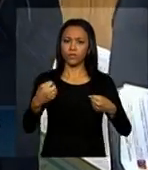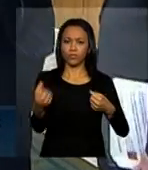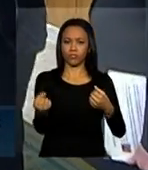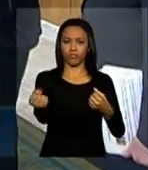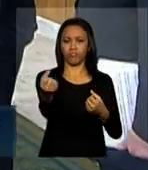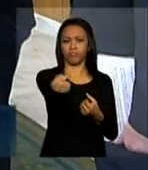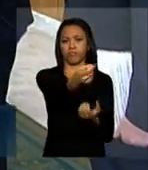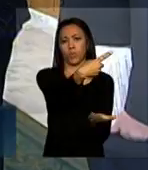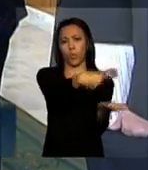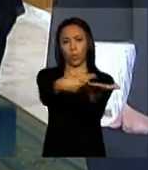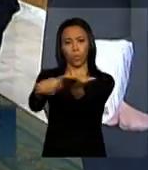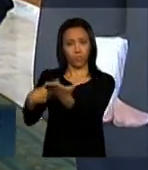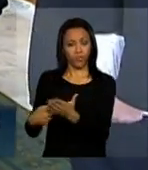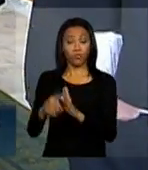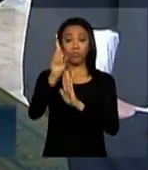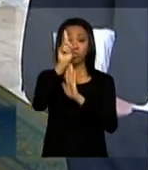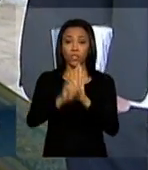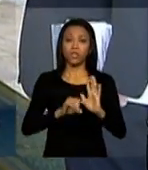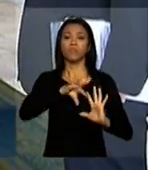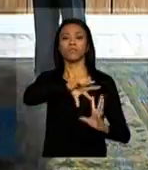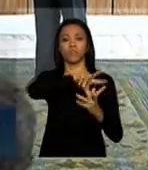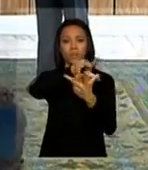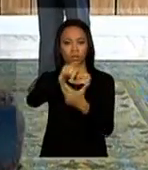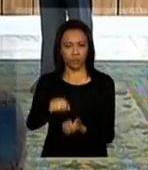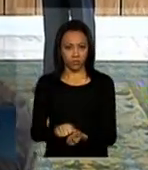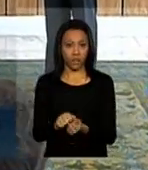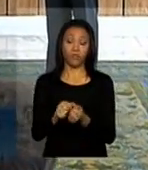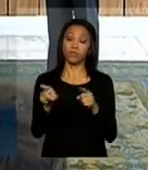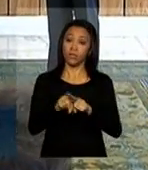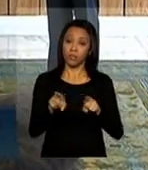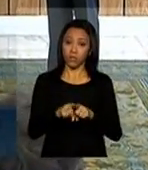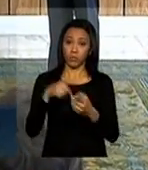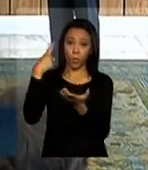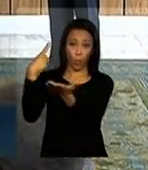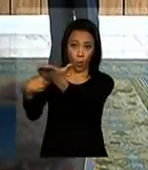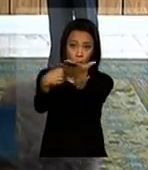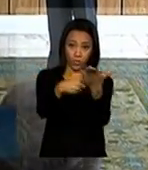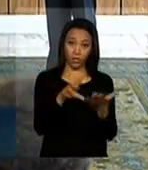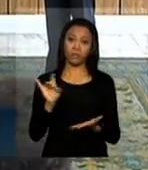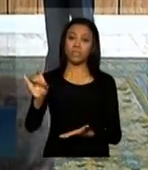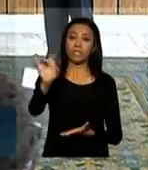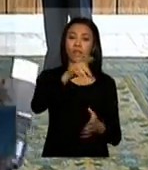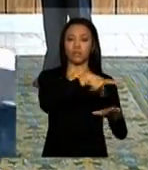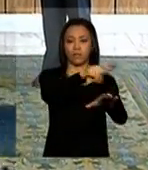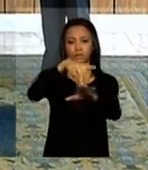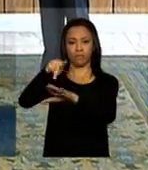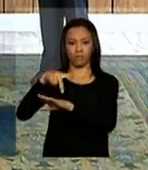codificação do direito internacional relativo aos direitos e deveres dos Estados.